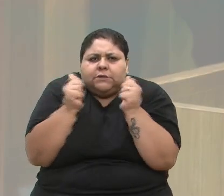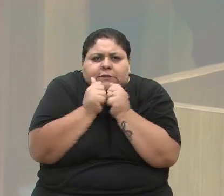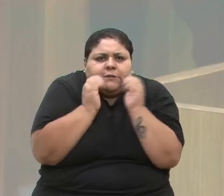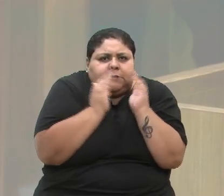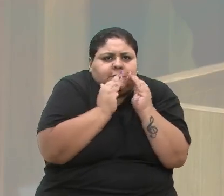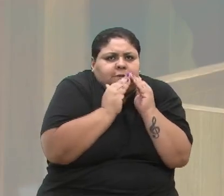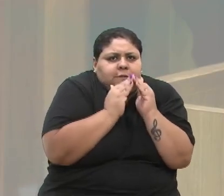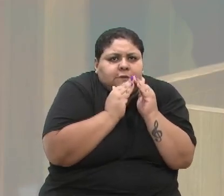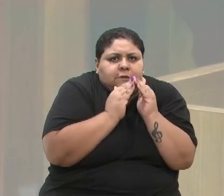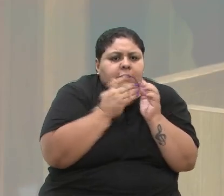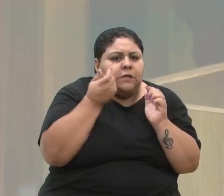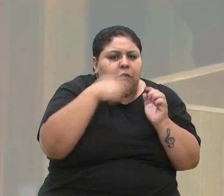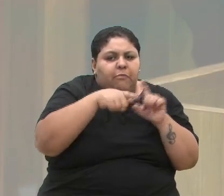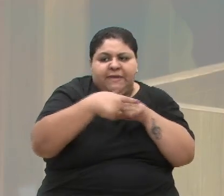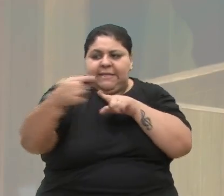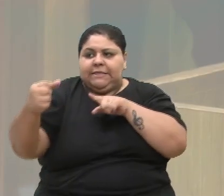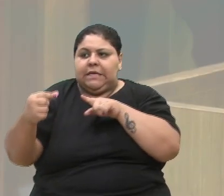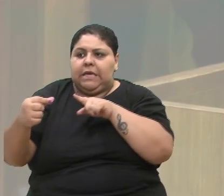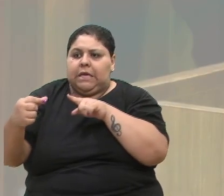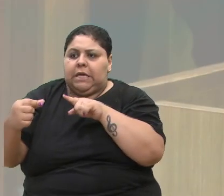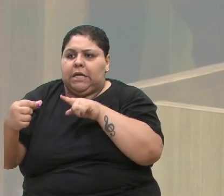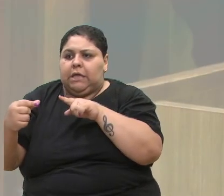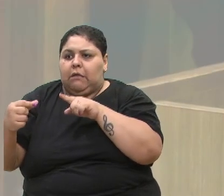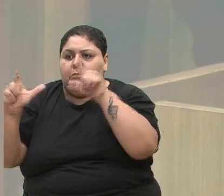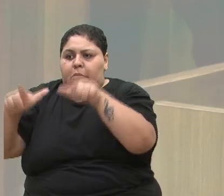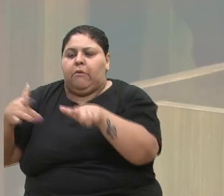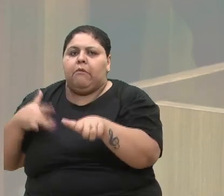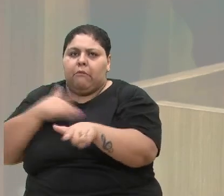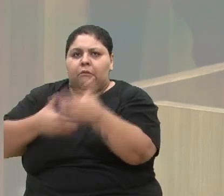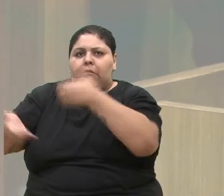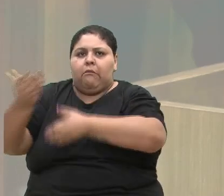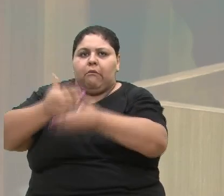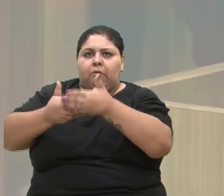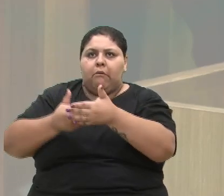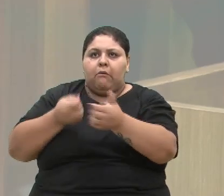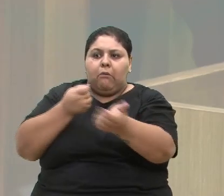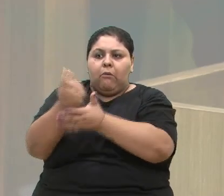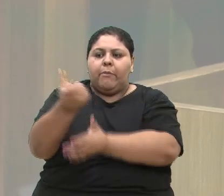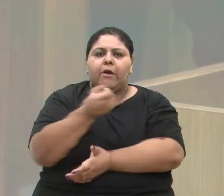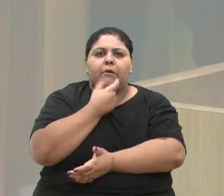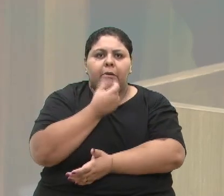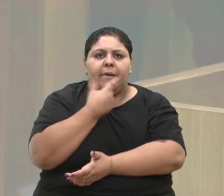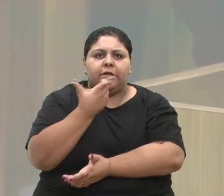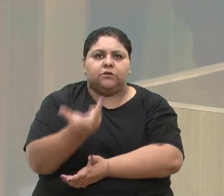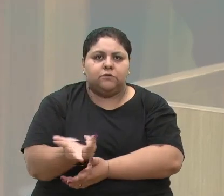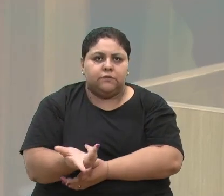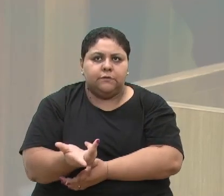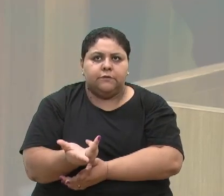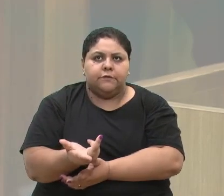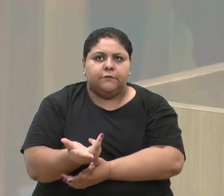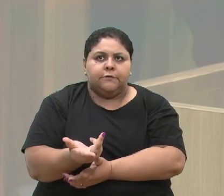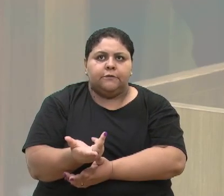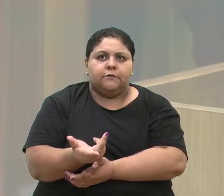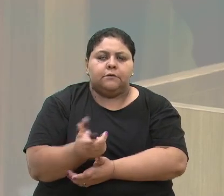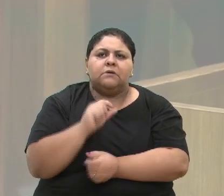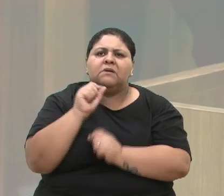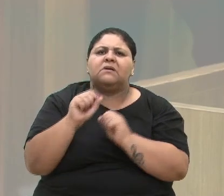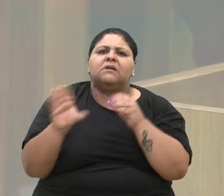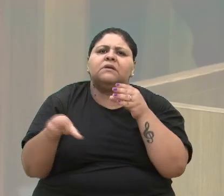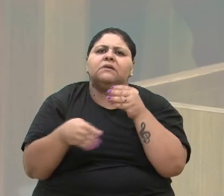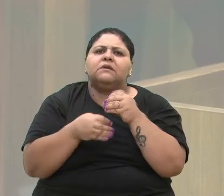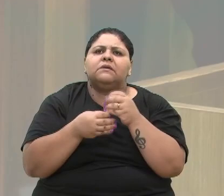não precisa sair fora para ir lá. Ela vai ser atendida. Uma parte, vai poder comprar o remédio. Uma parte. Quem que pediu uma